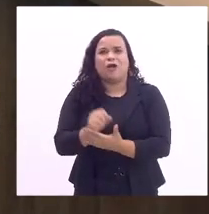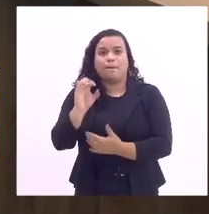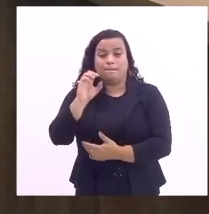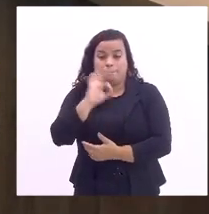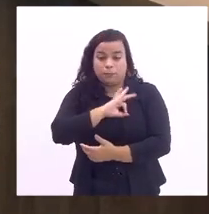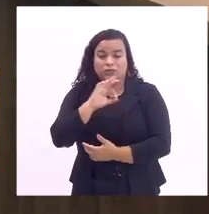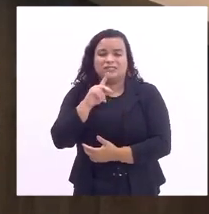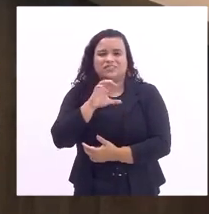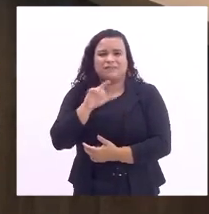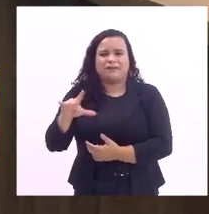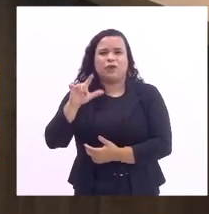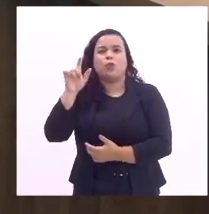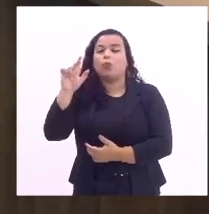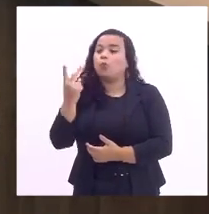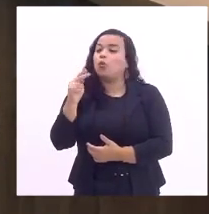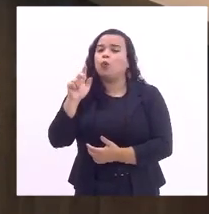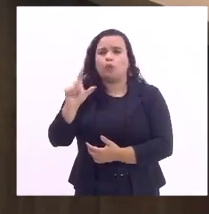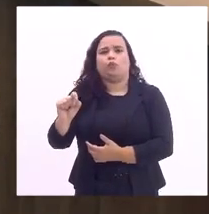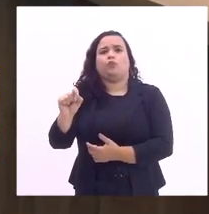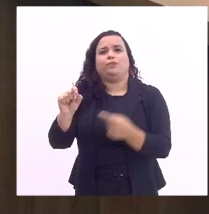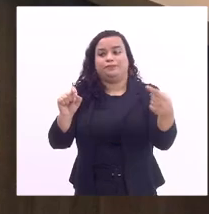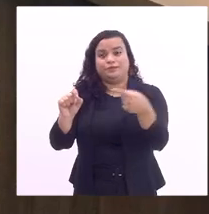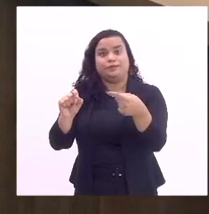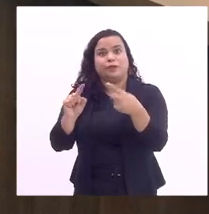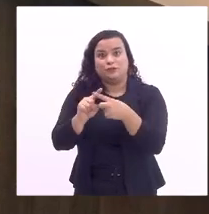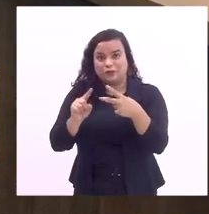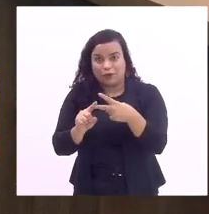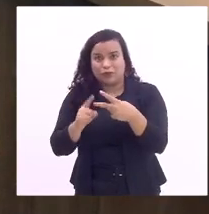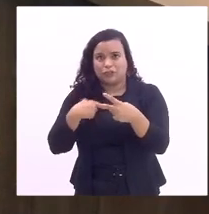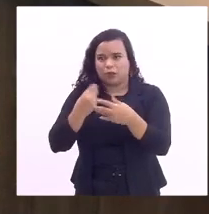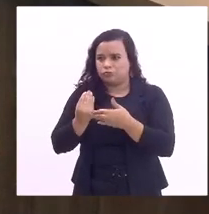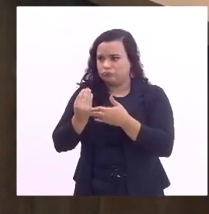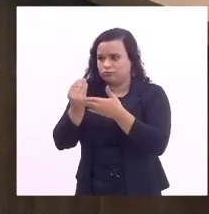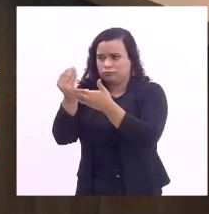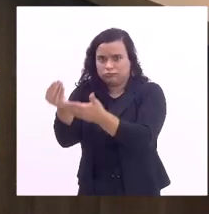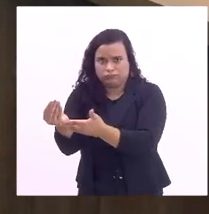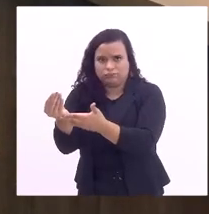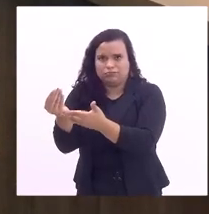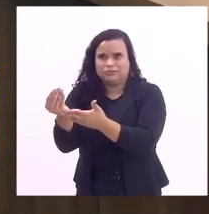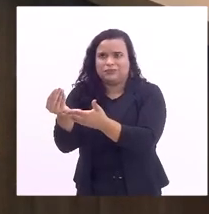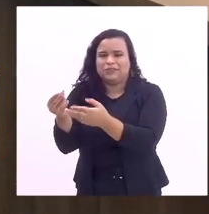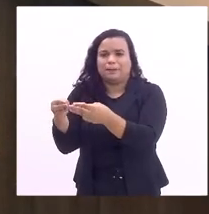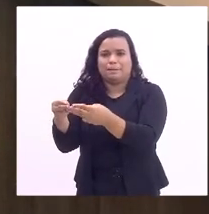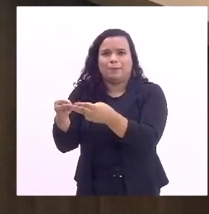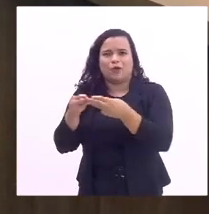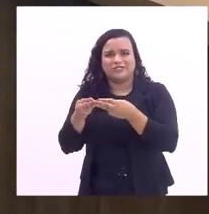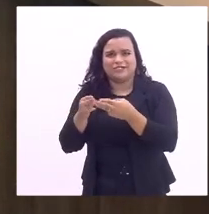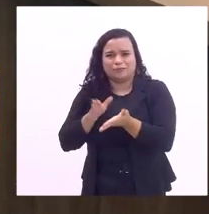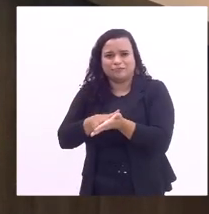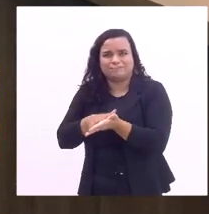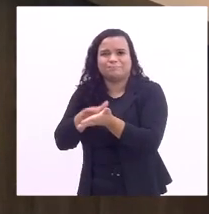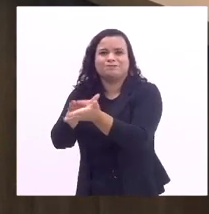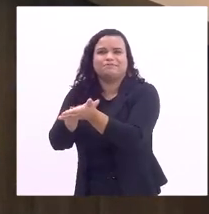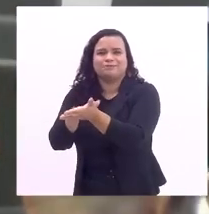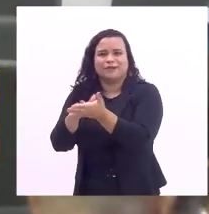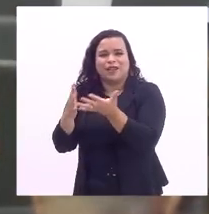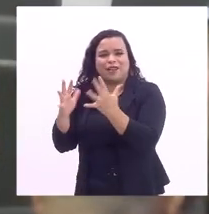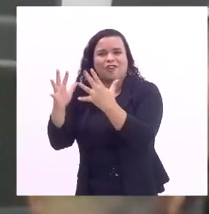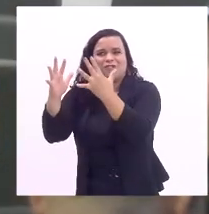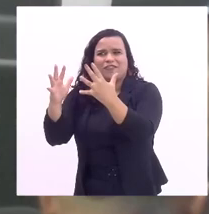policiais civis que receberam hoje, através das minhas mãos, a moção de congratulações e